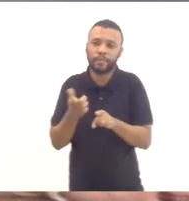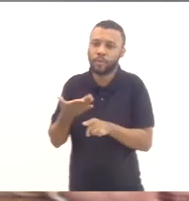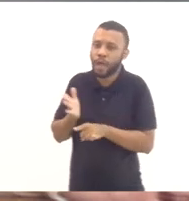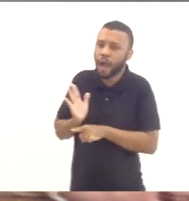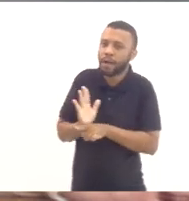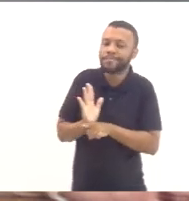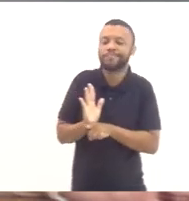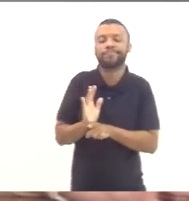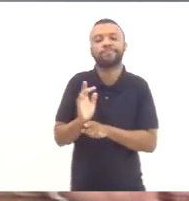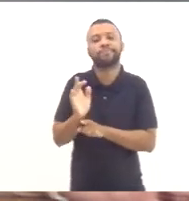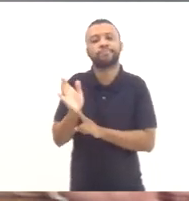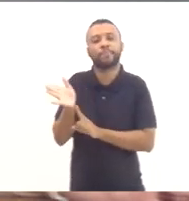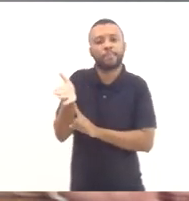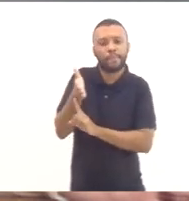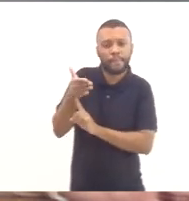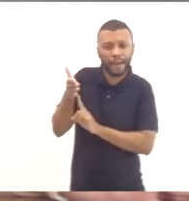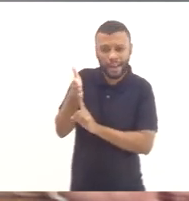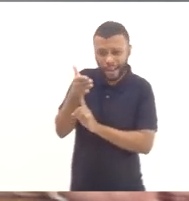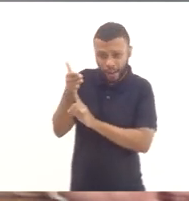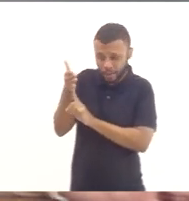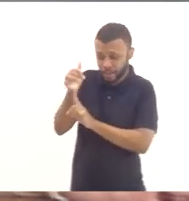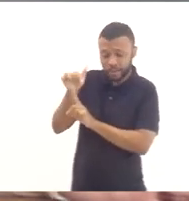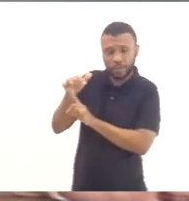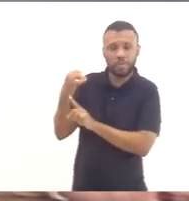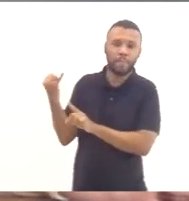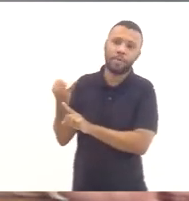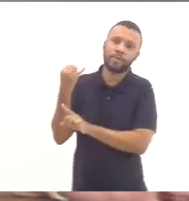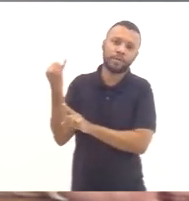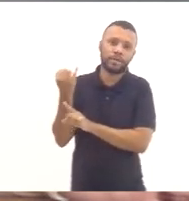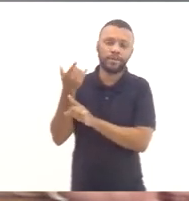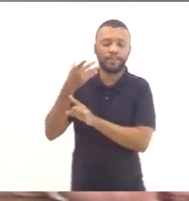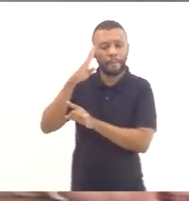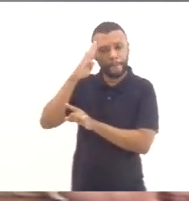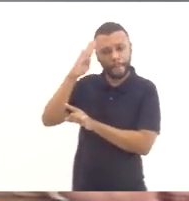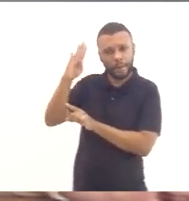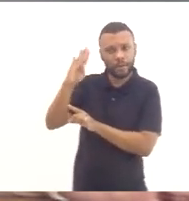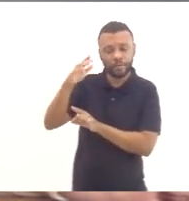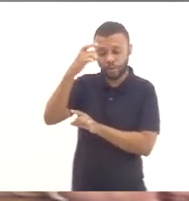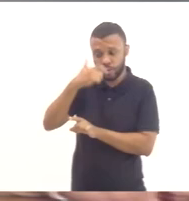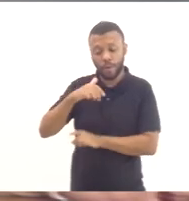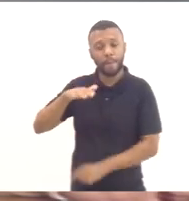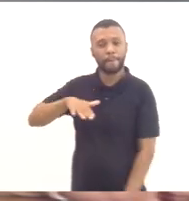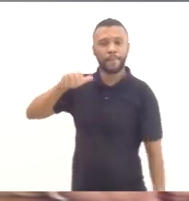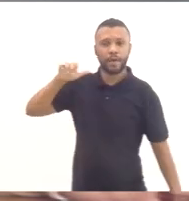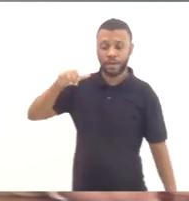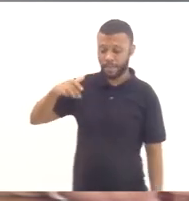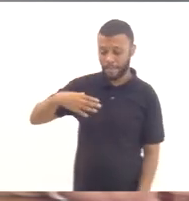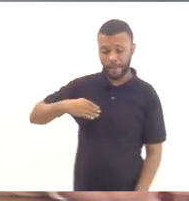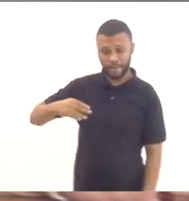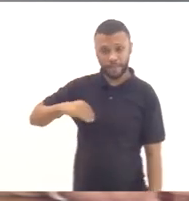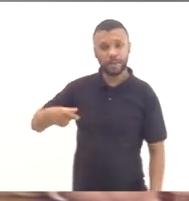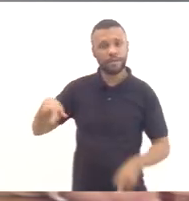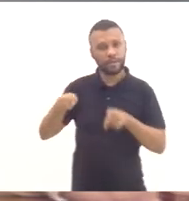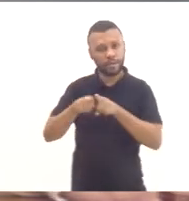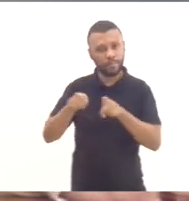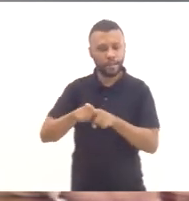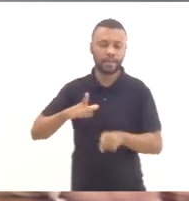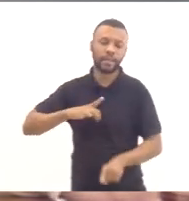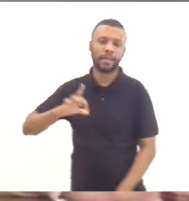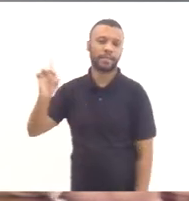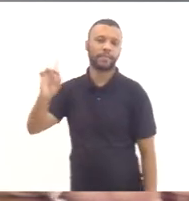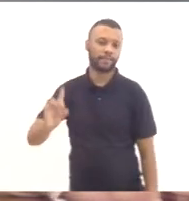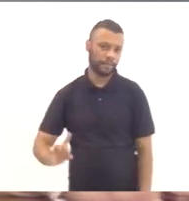né Por uma causa tão importante sobretudo na condição de mãe de um filho também com deficiência né